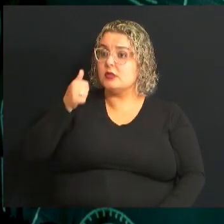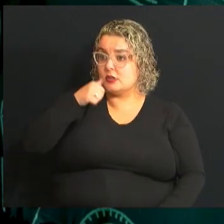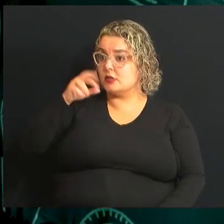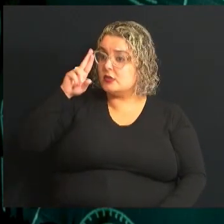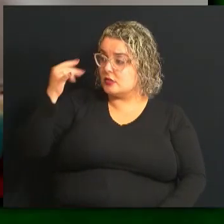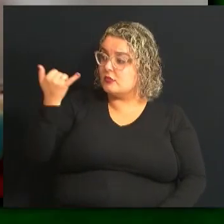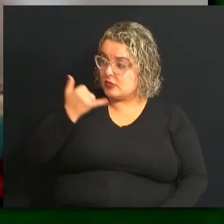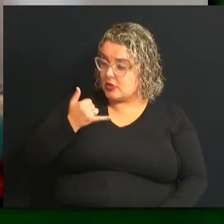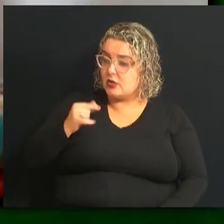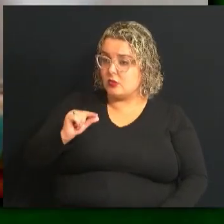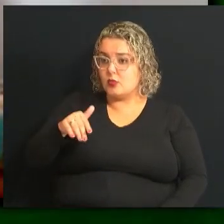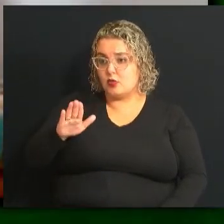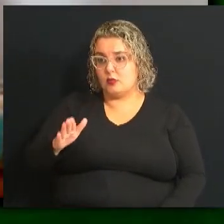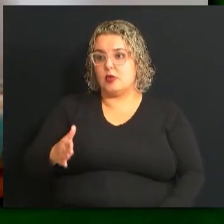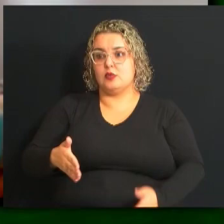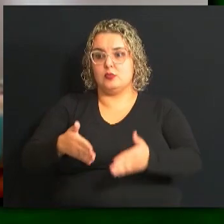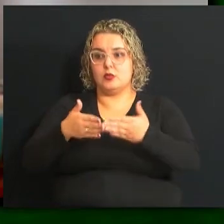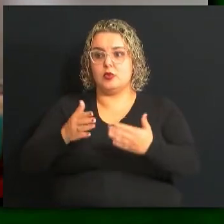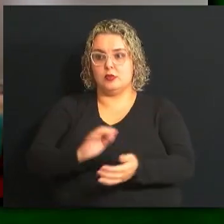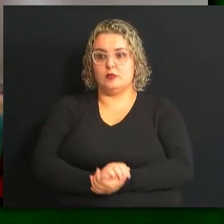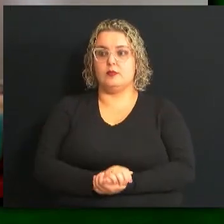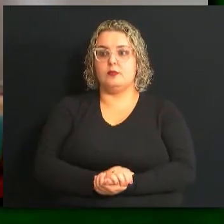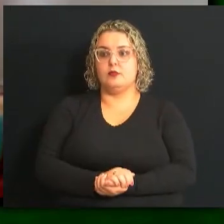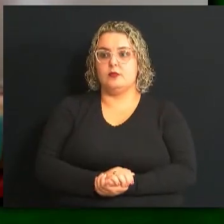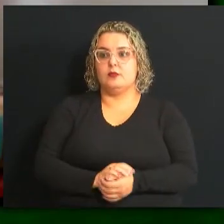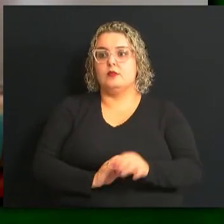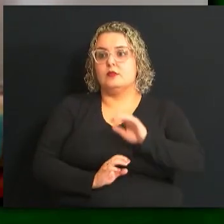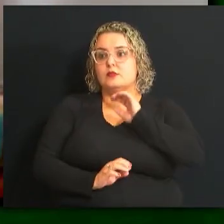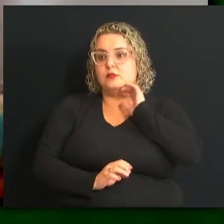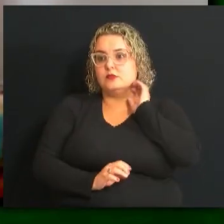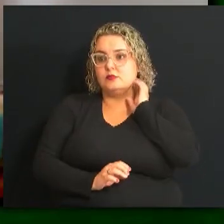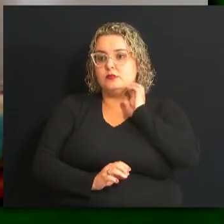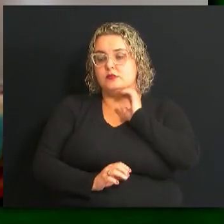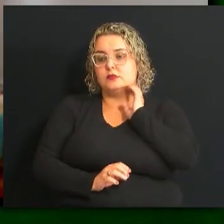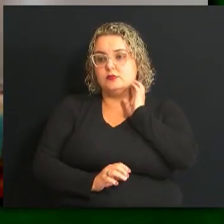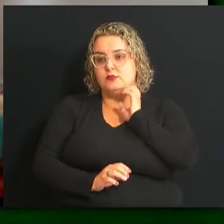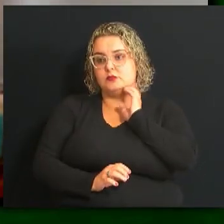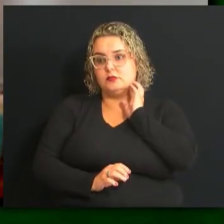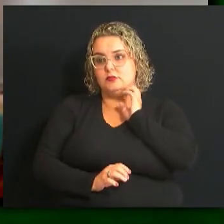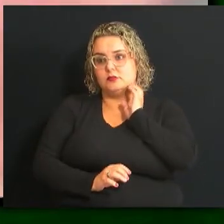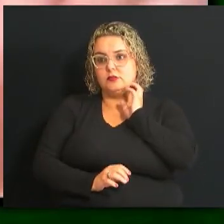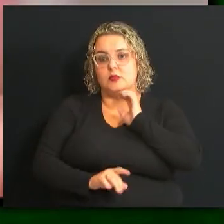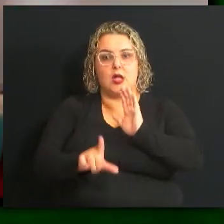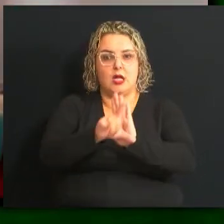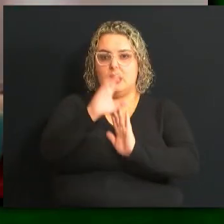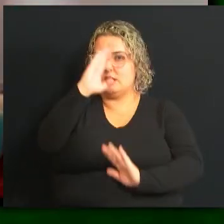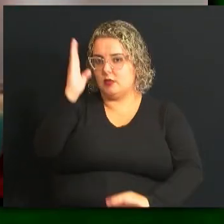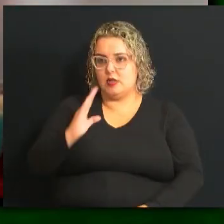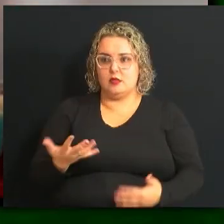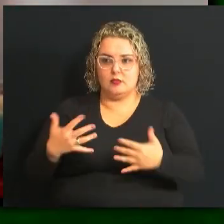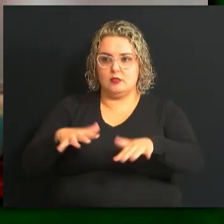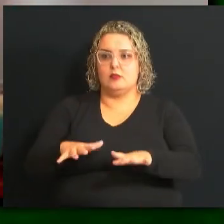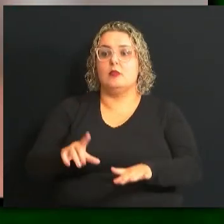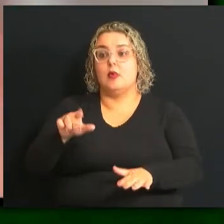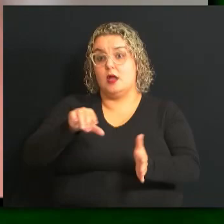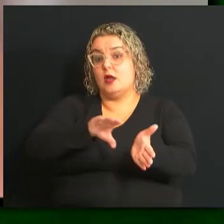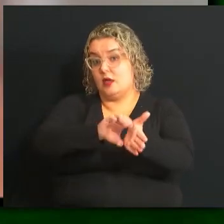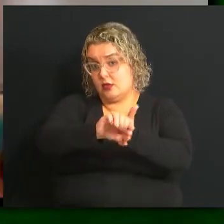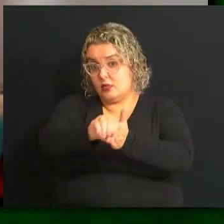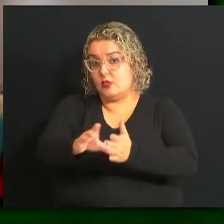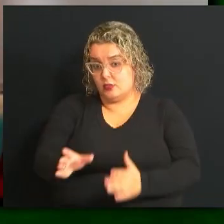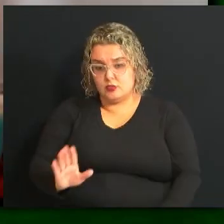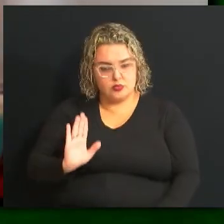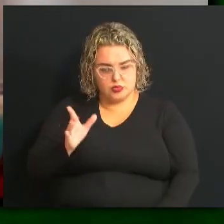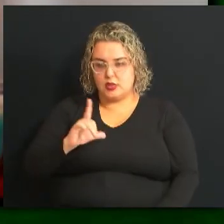sobre isso, por favor. Então, a Lei Brasileira de Inclusão é uma lei, um Google, ela já aparece,